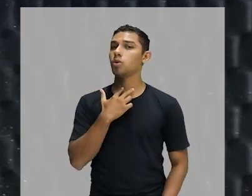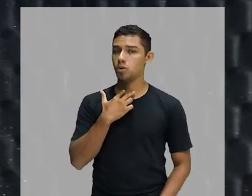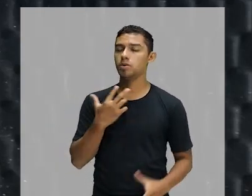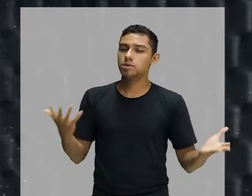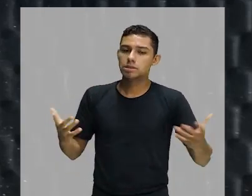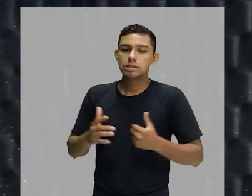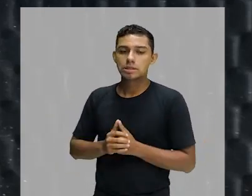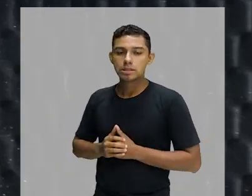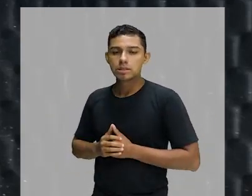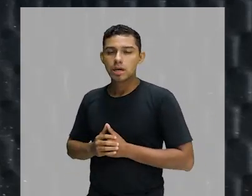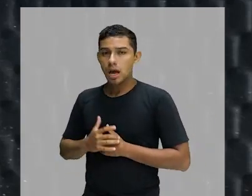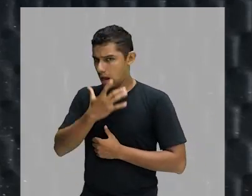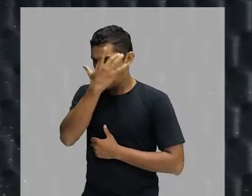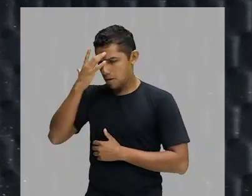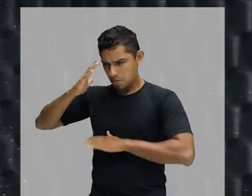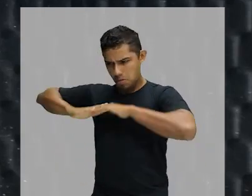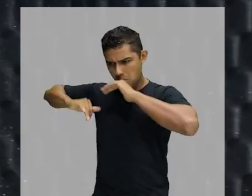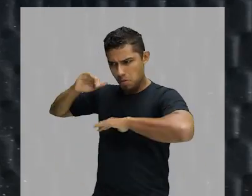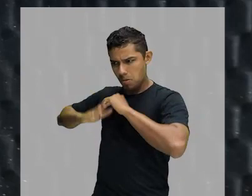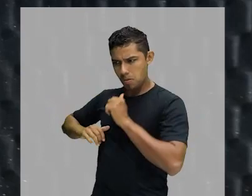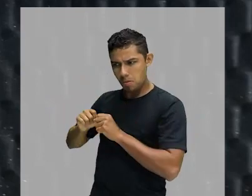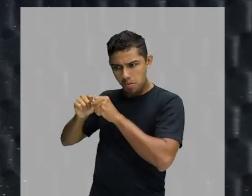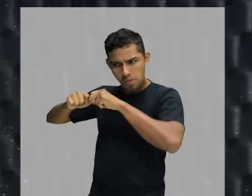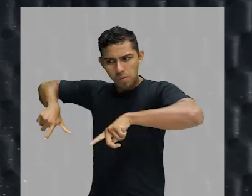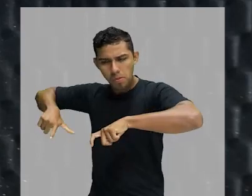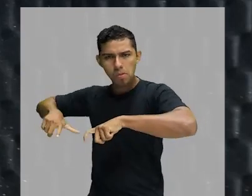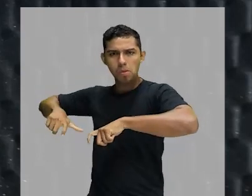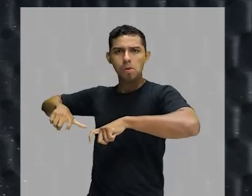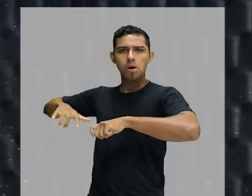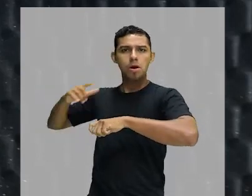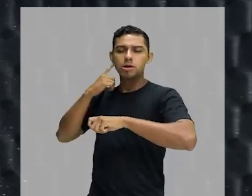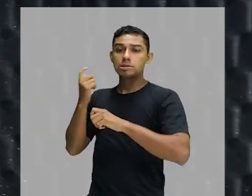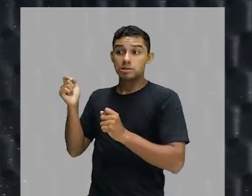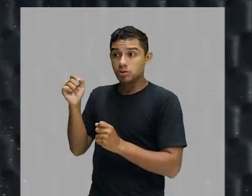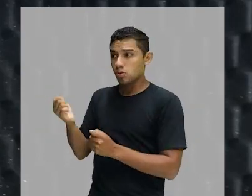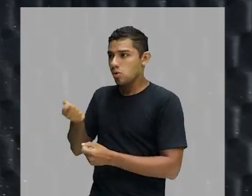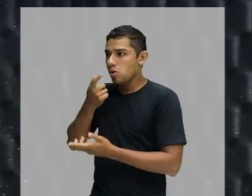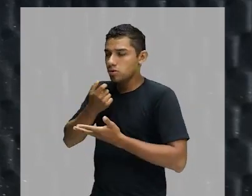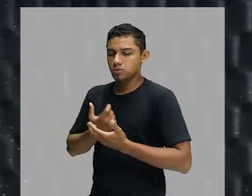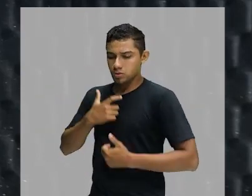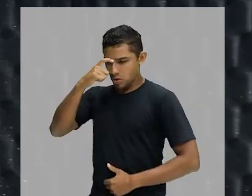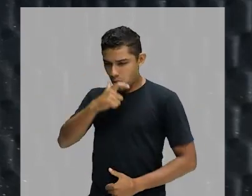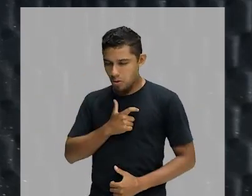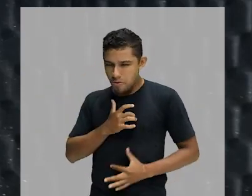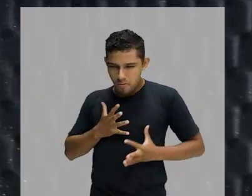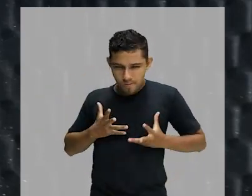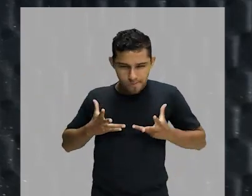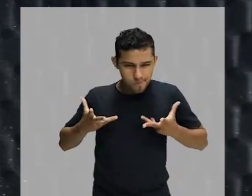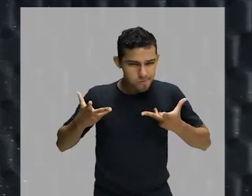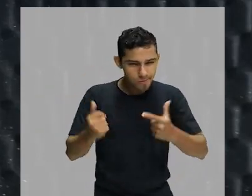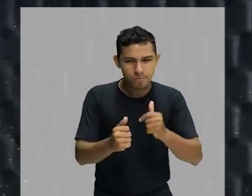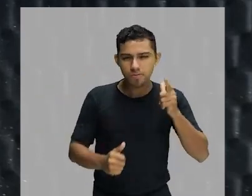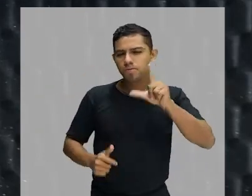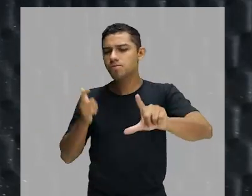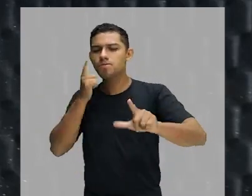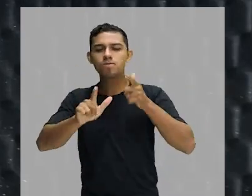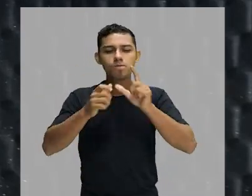atletas utilizam com o objetivo de quê? De melhorar a sua performance. De forma o